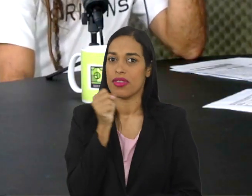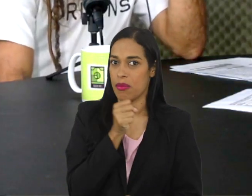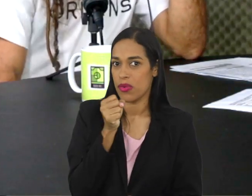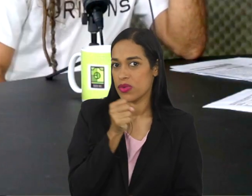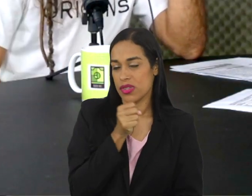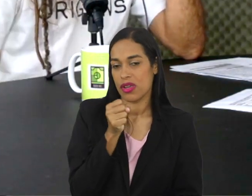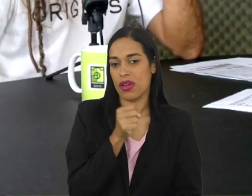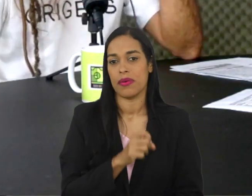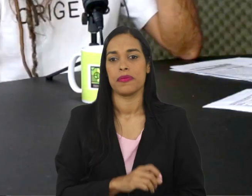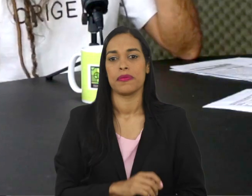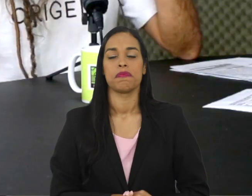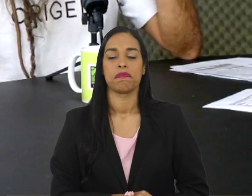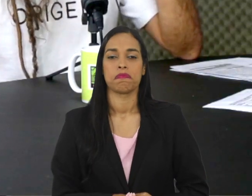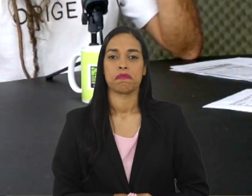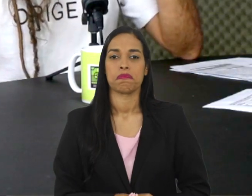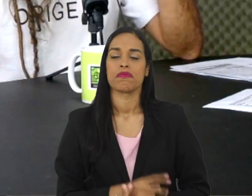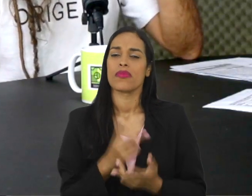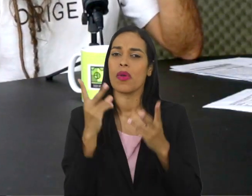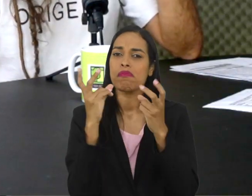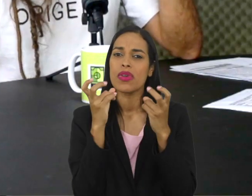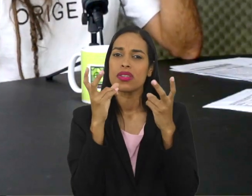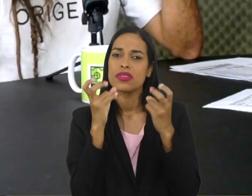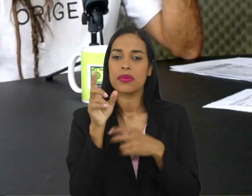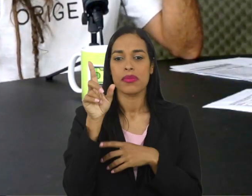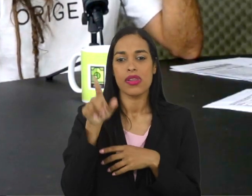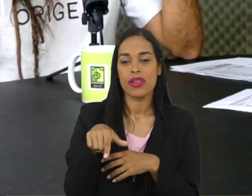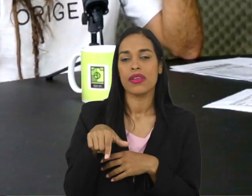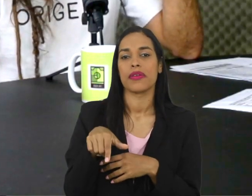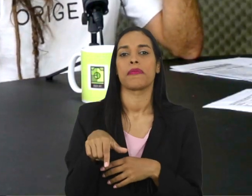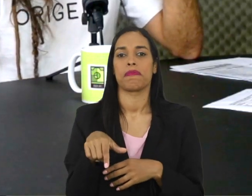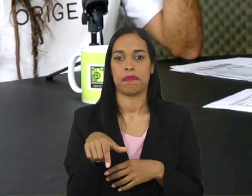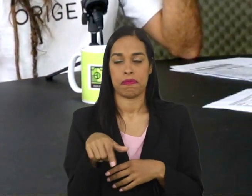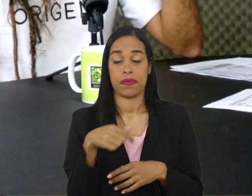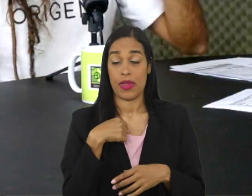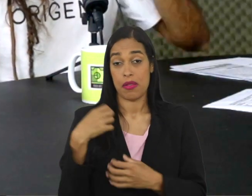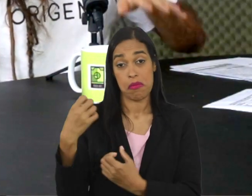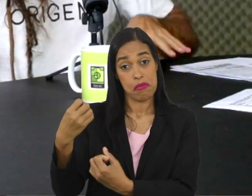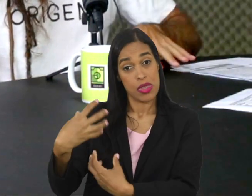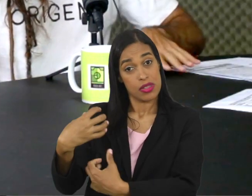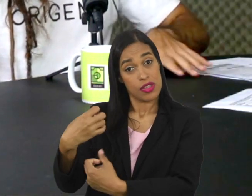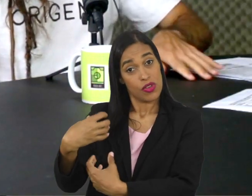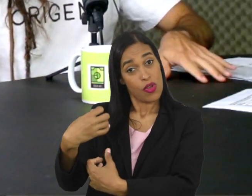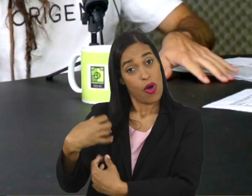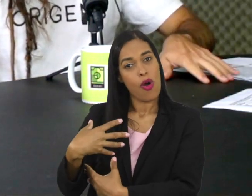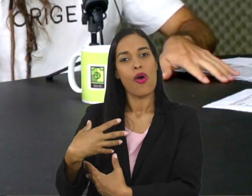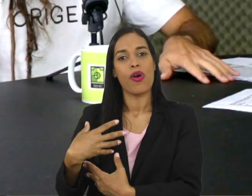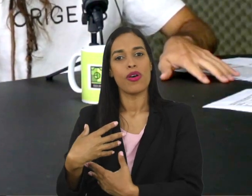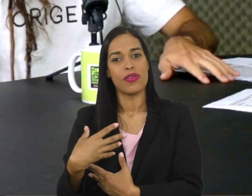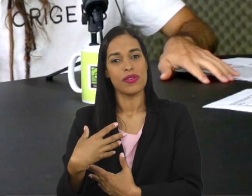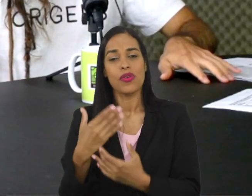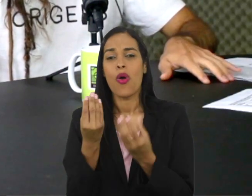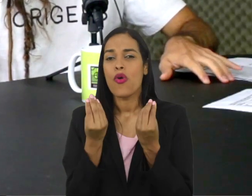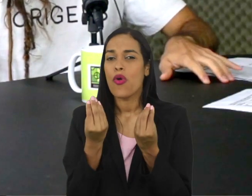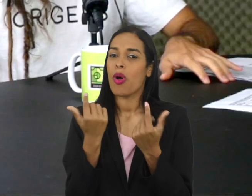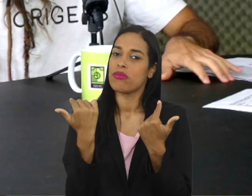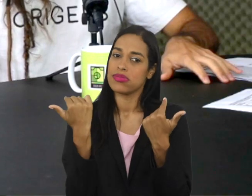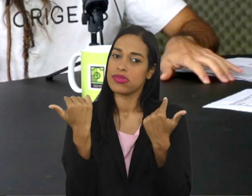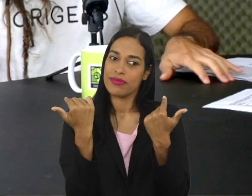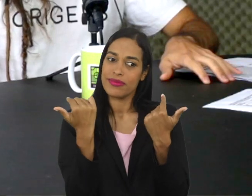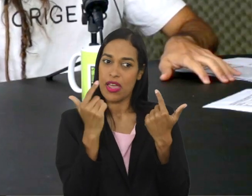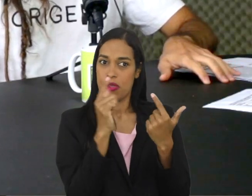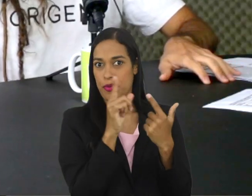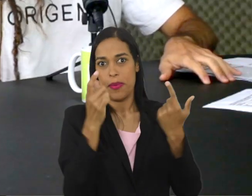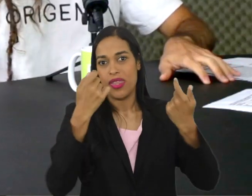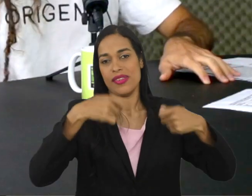de música. Mas eu percebi ali, na verdade assim, ele me ensinou o caminho que era